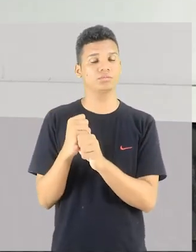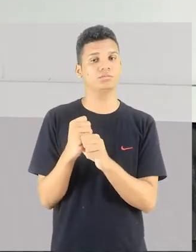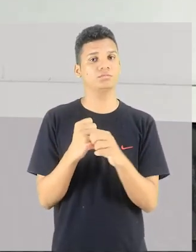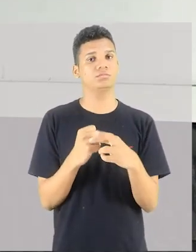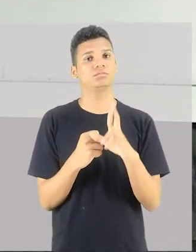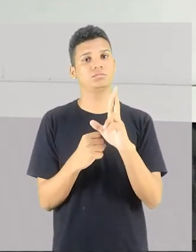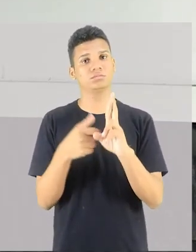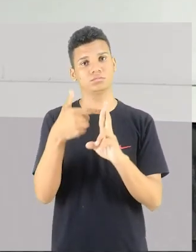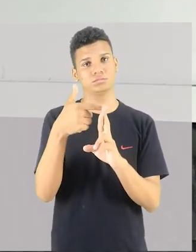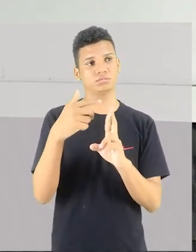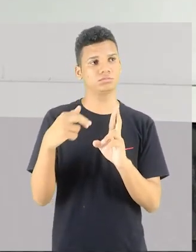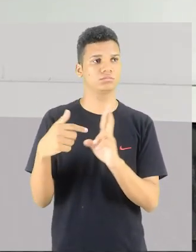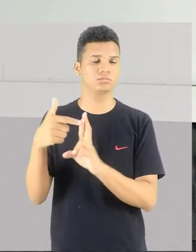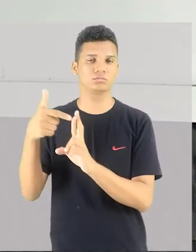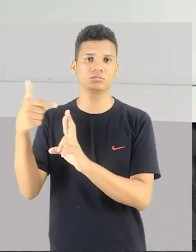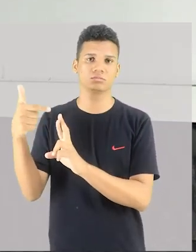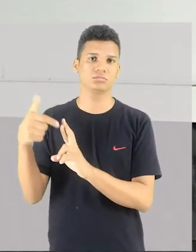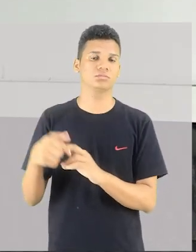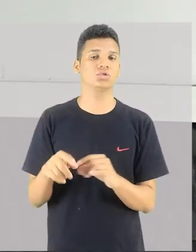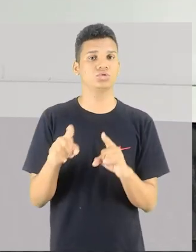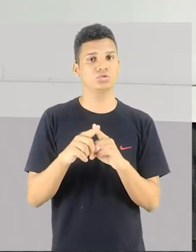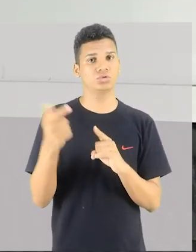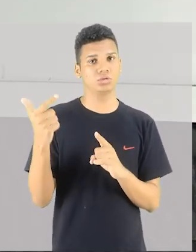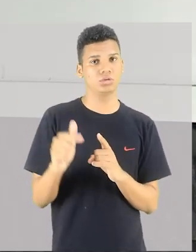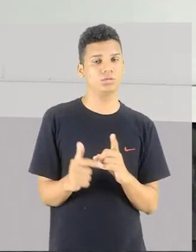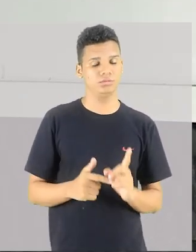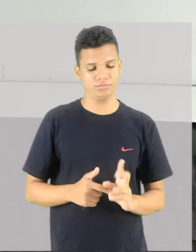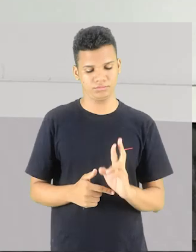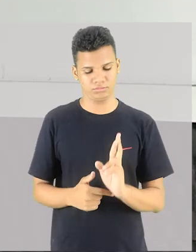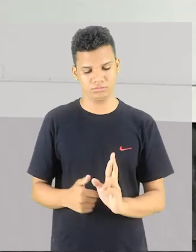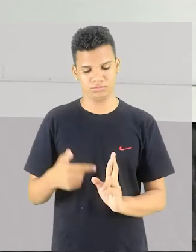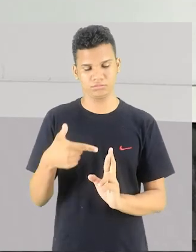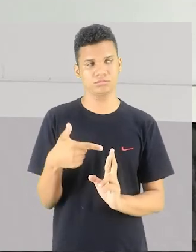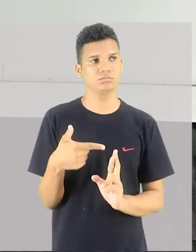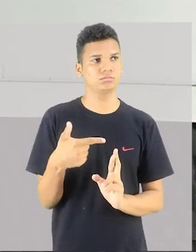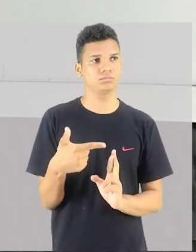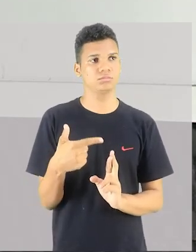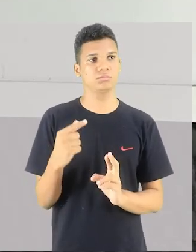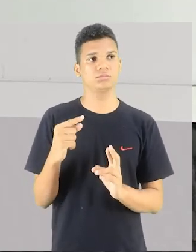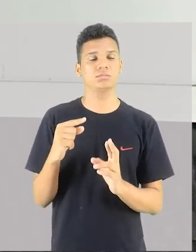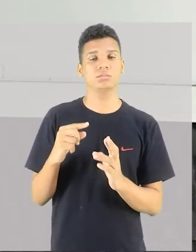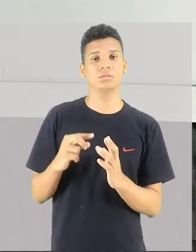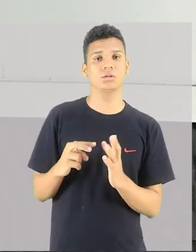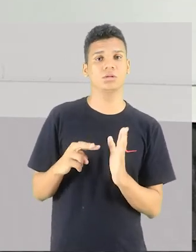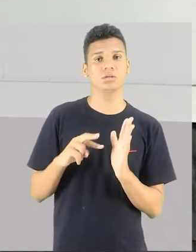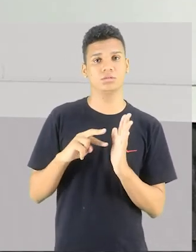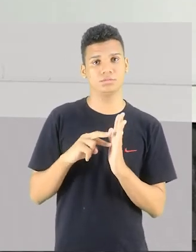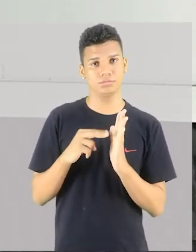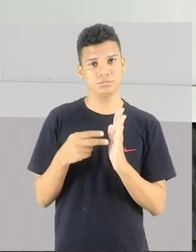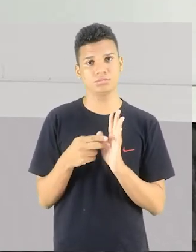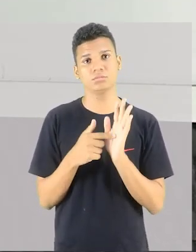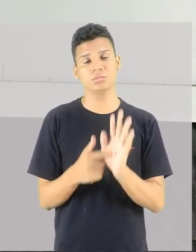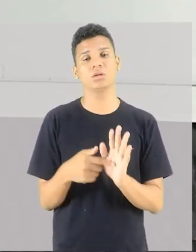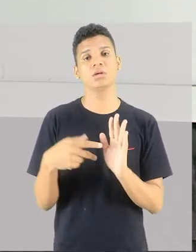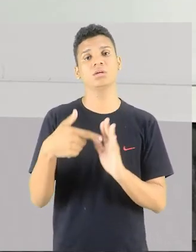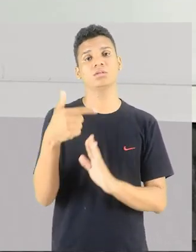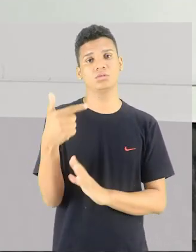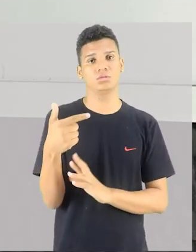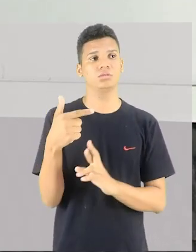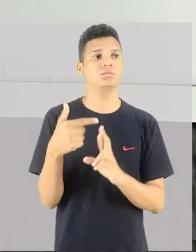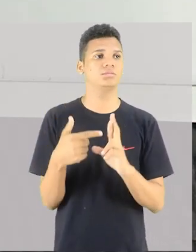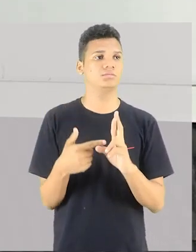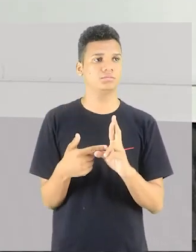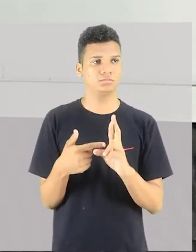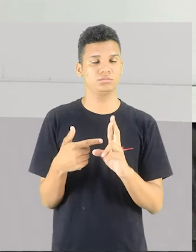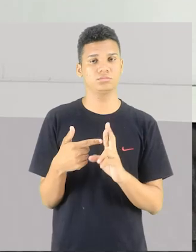Então você vai ter que o rão ao quadrado vai ser igual a 2 rzinho ao quadrado